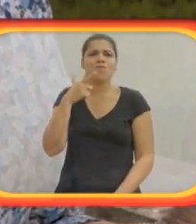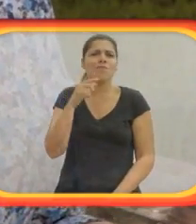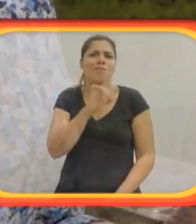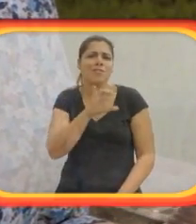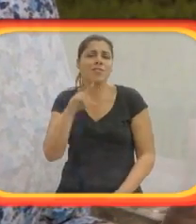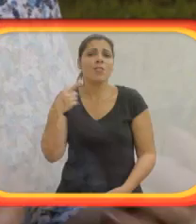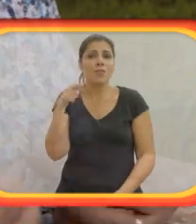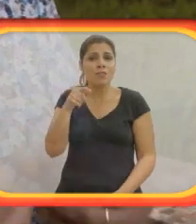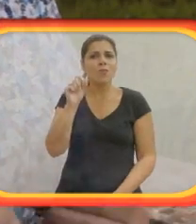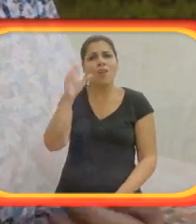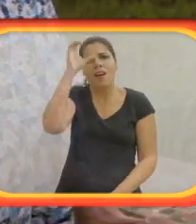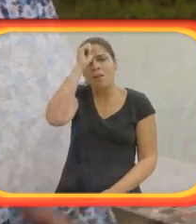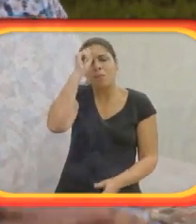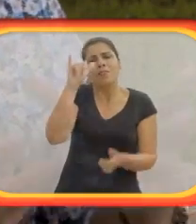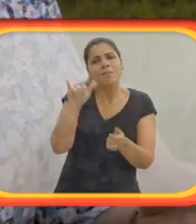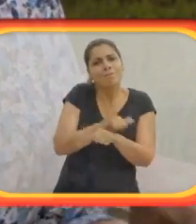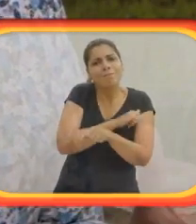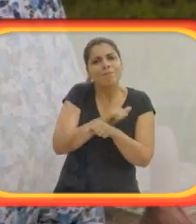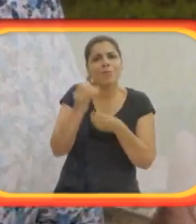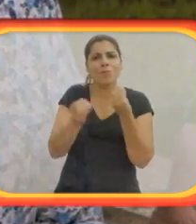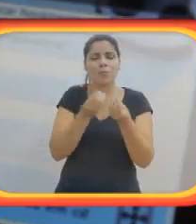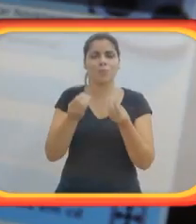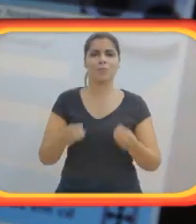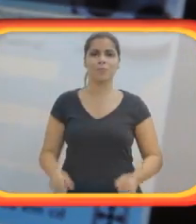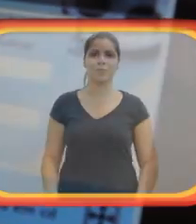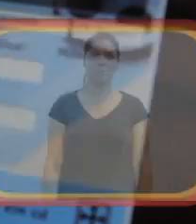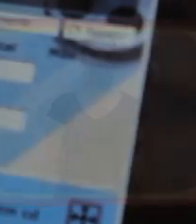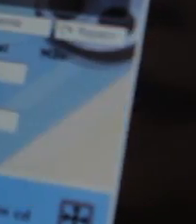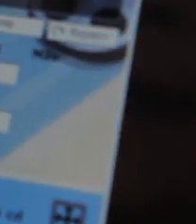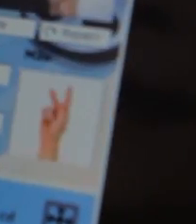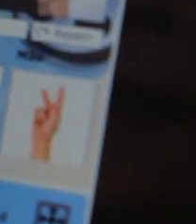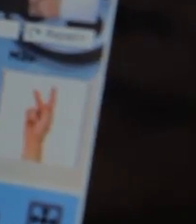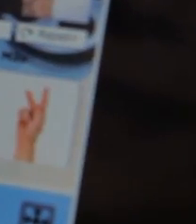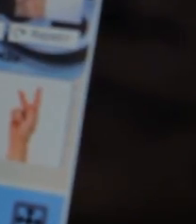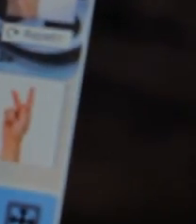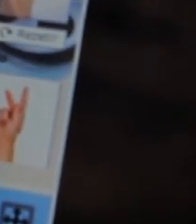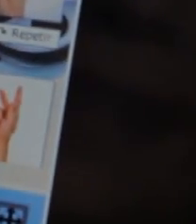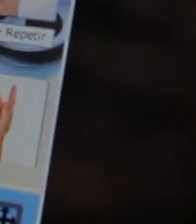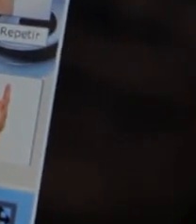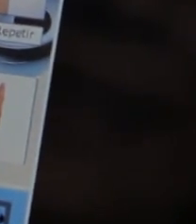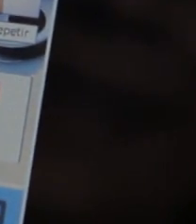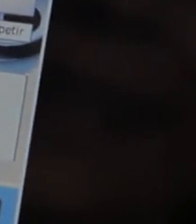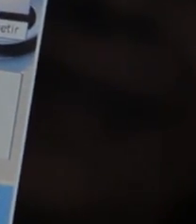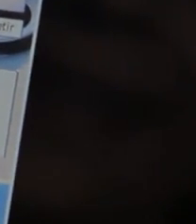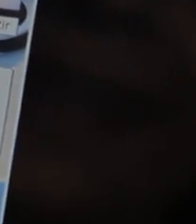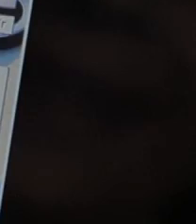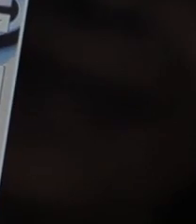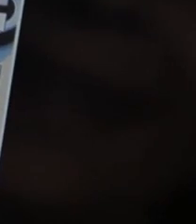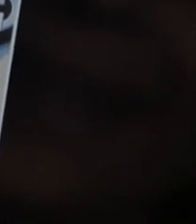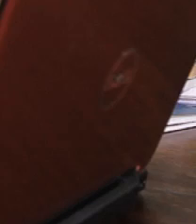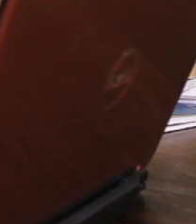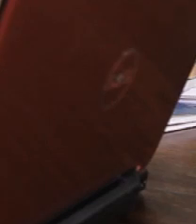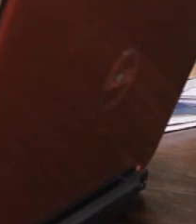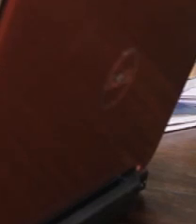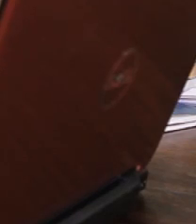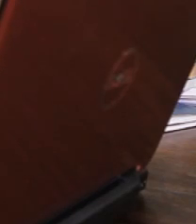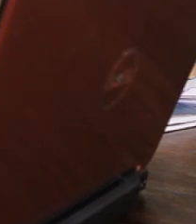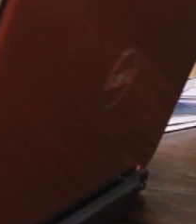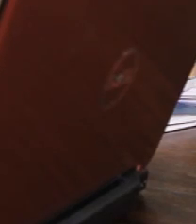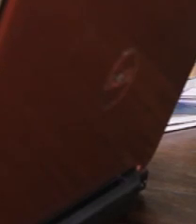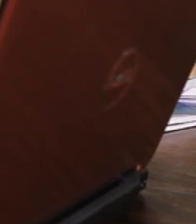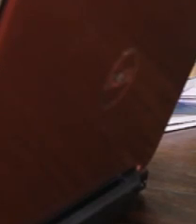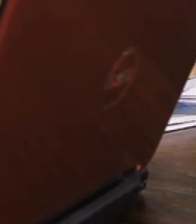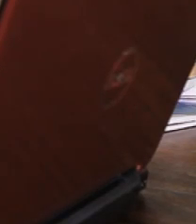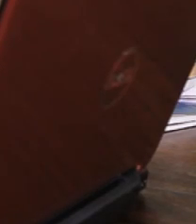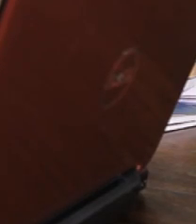não existe isso. Cada um aprende de uma maneira. Em um monitor, dicionário da língua brasileira de sinais. Mulher sinaliza em uma janela